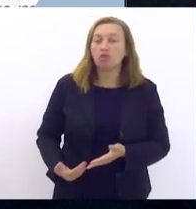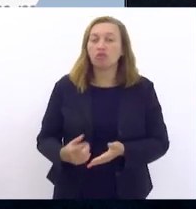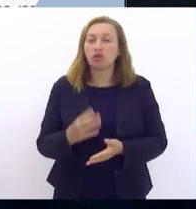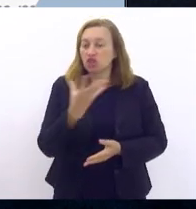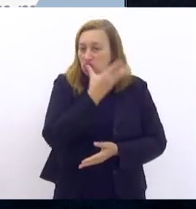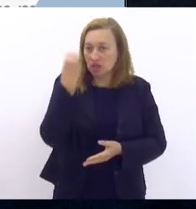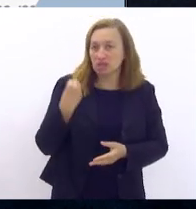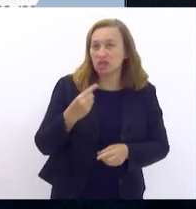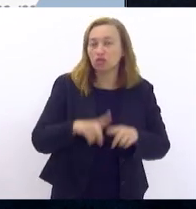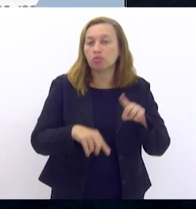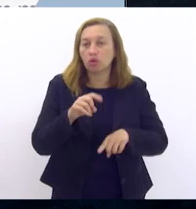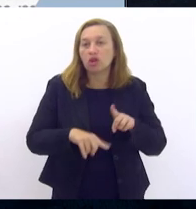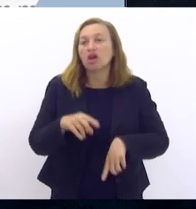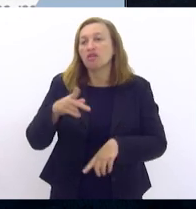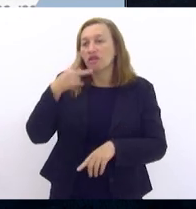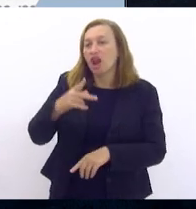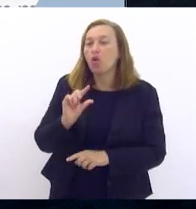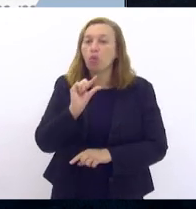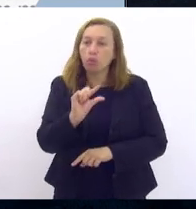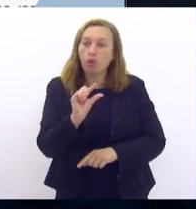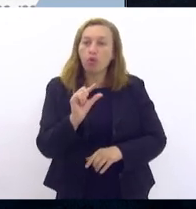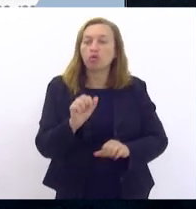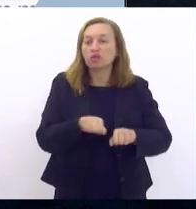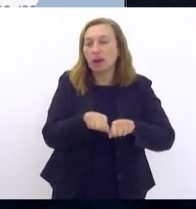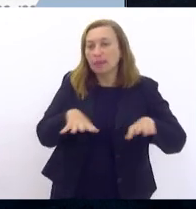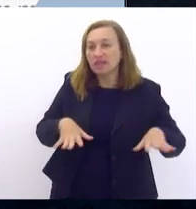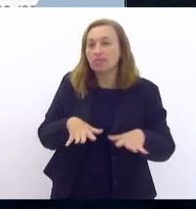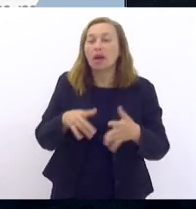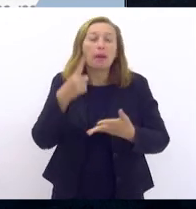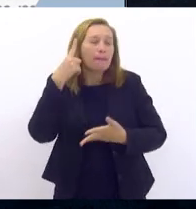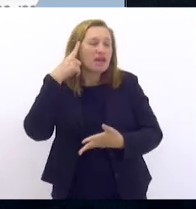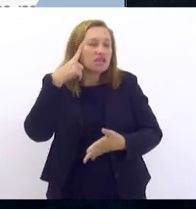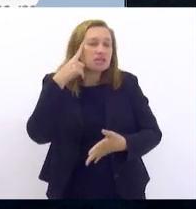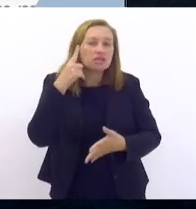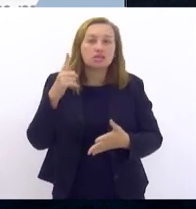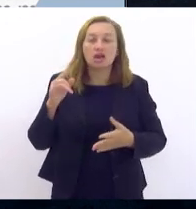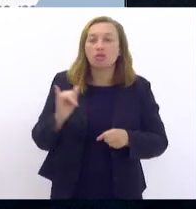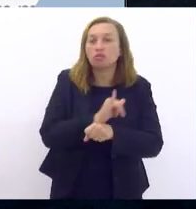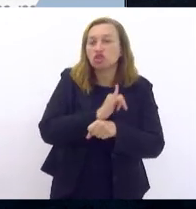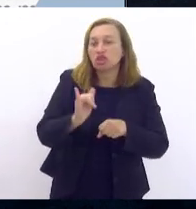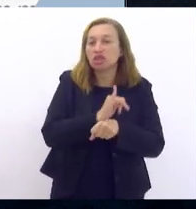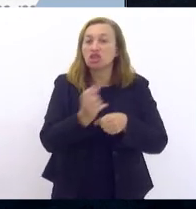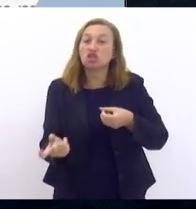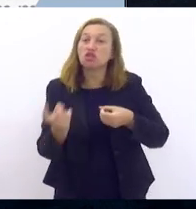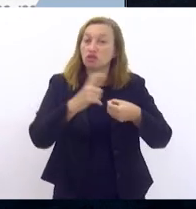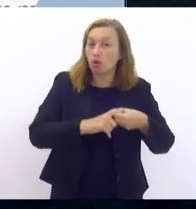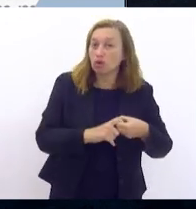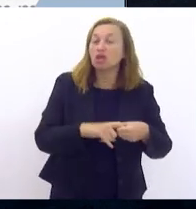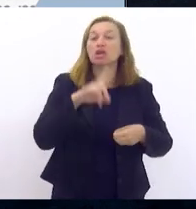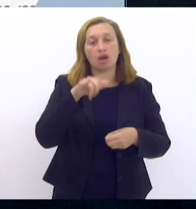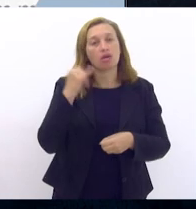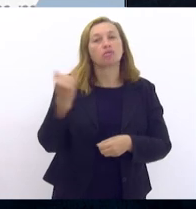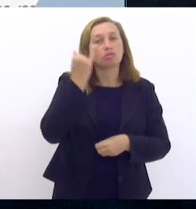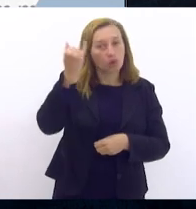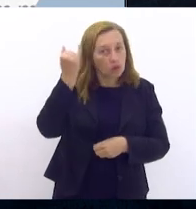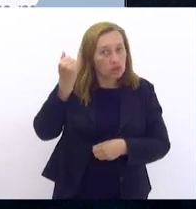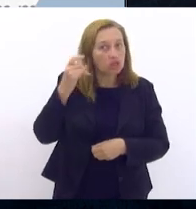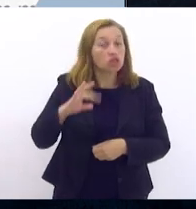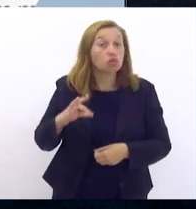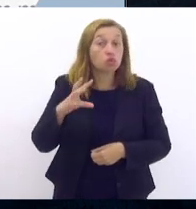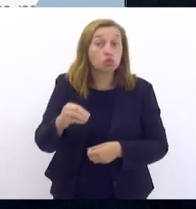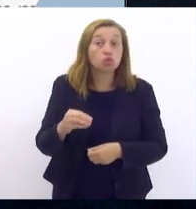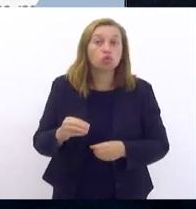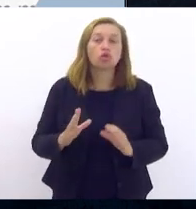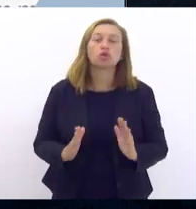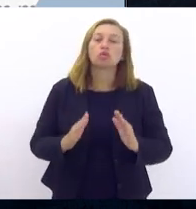então eu fiz questão de falar um pouco dessa pandemia para pensar uma lógica de retomada que eu acho que é importantíssimo sobretudo